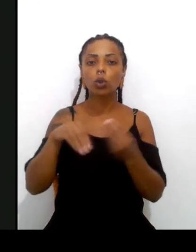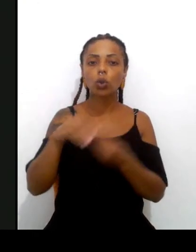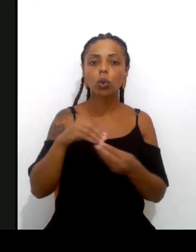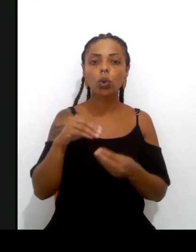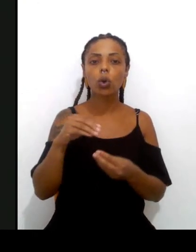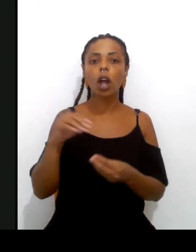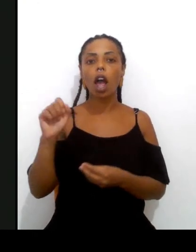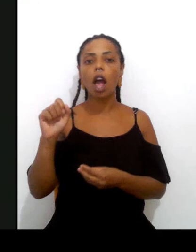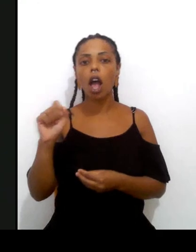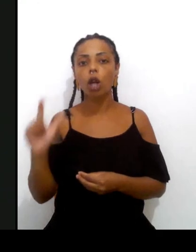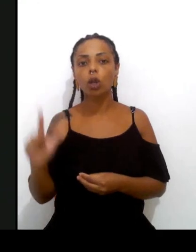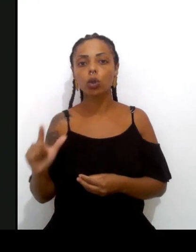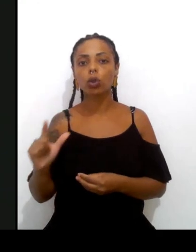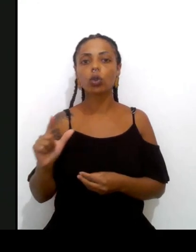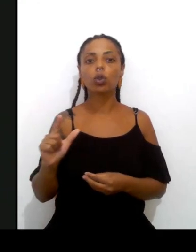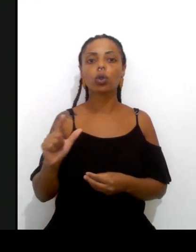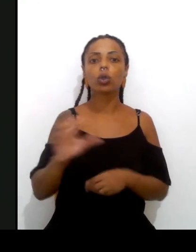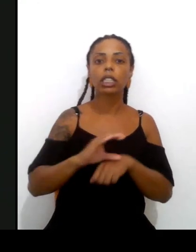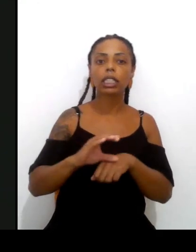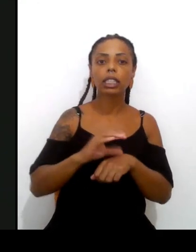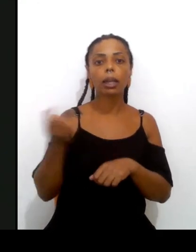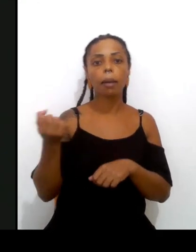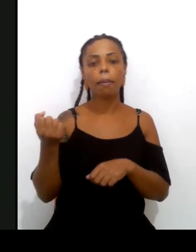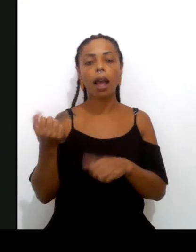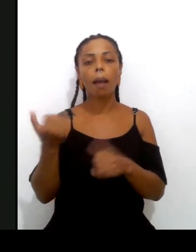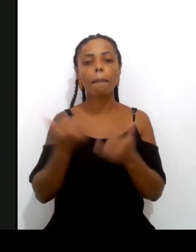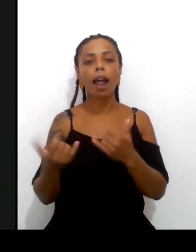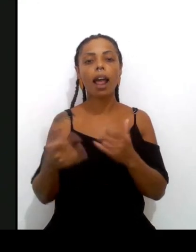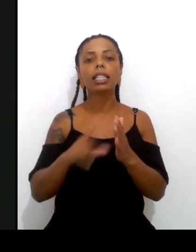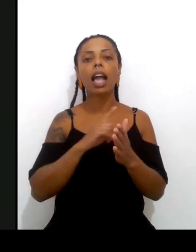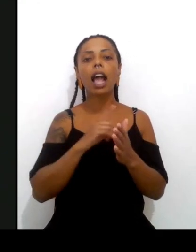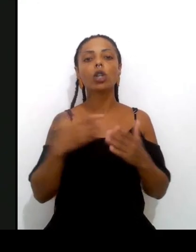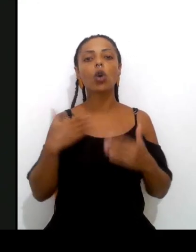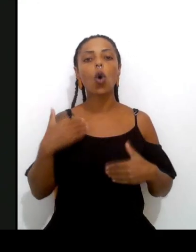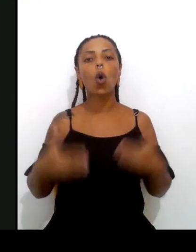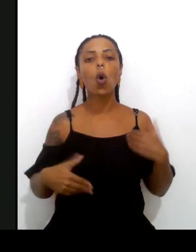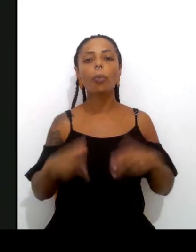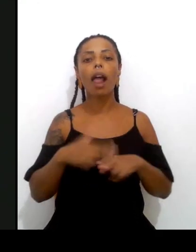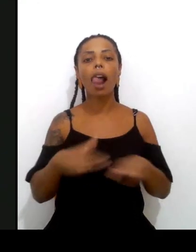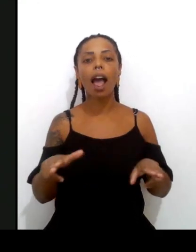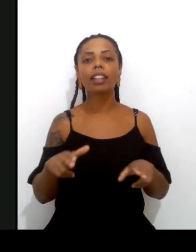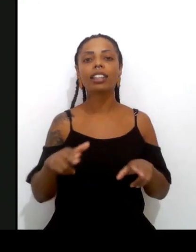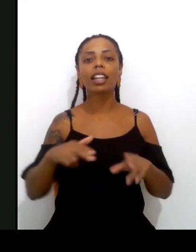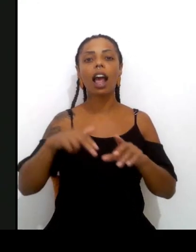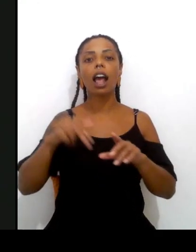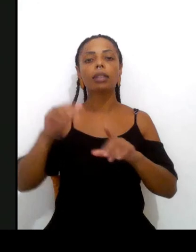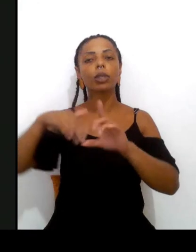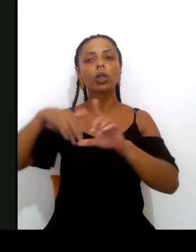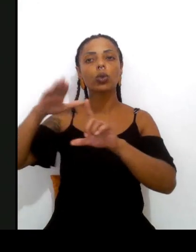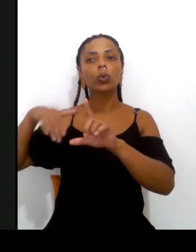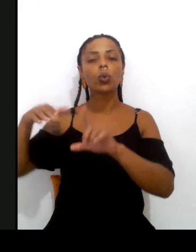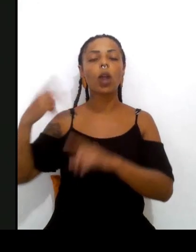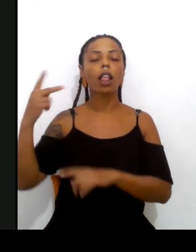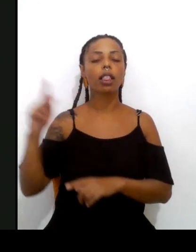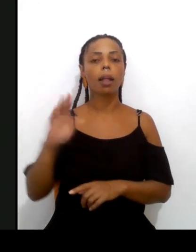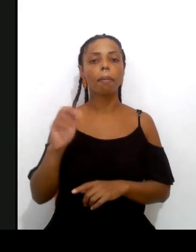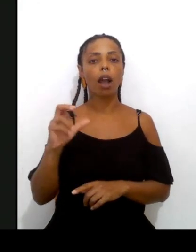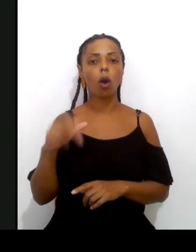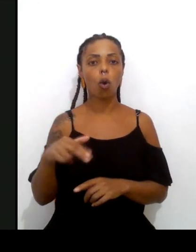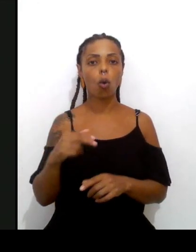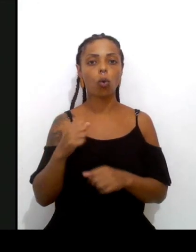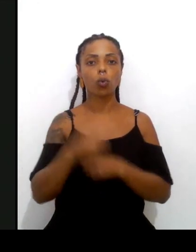lembra vagamente os corpos nus que ocupavam as imagens de bacon da década de 50 embora aqui o corpo seja disforme